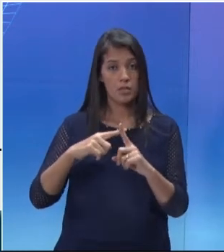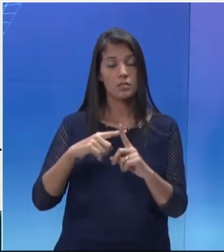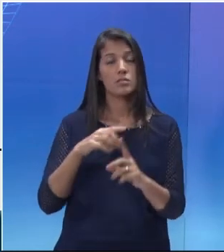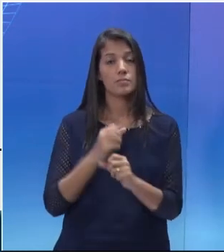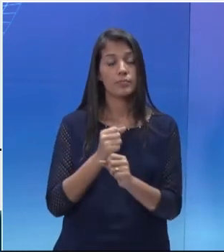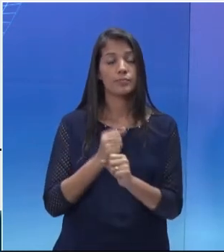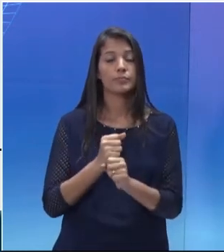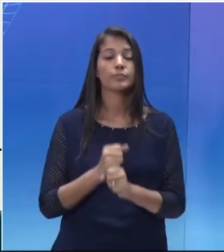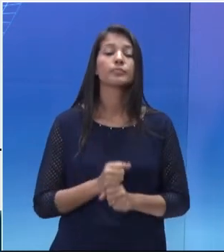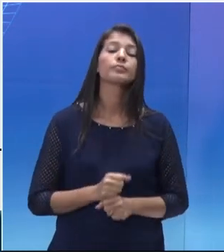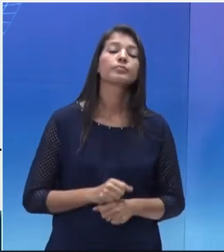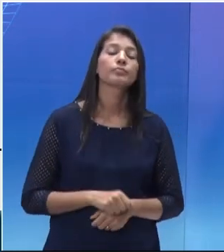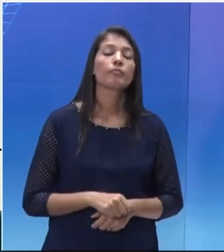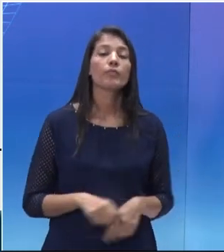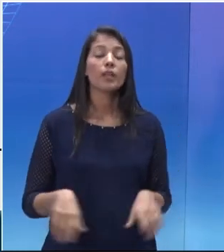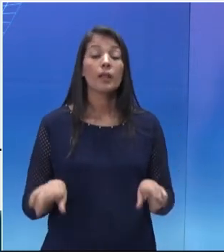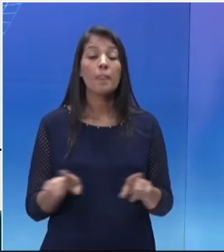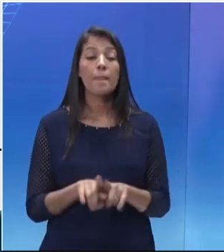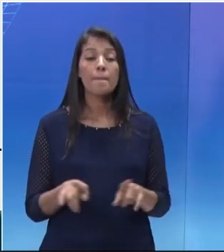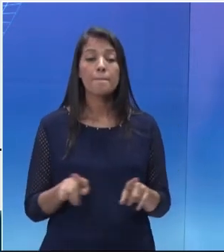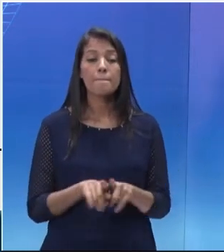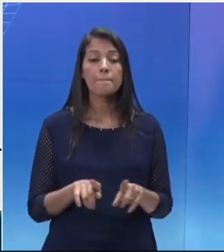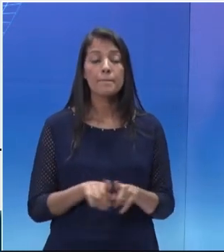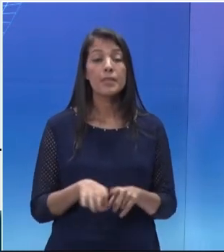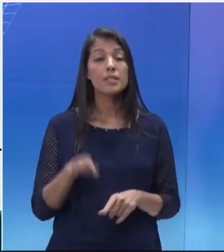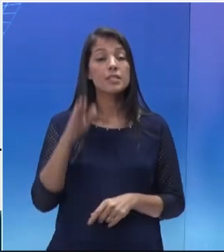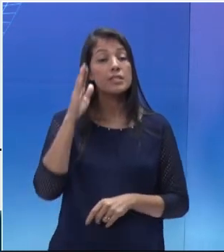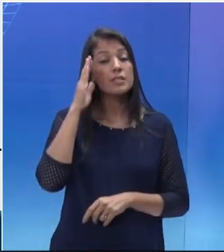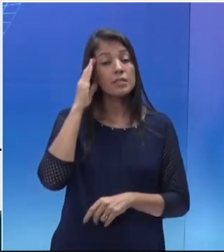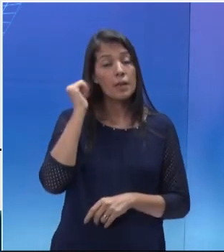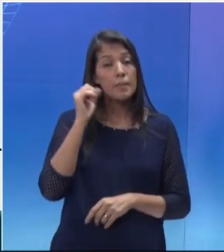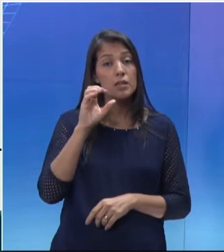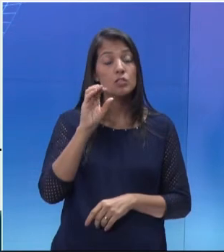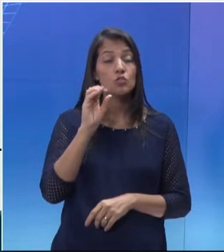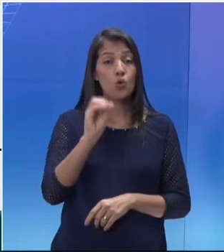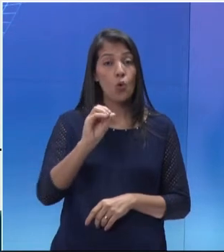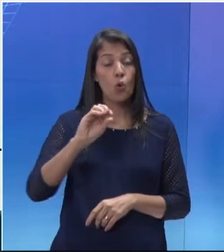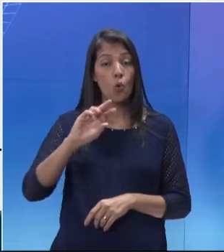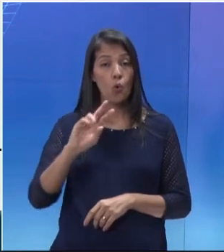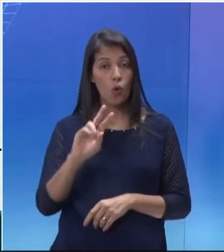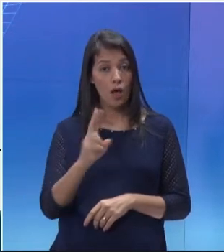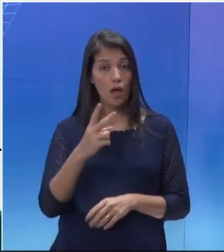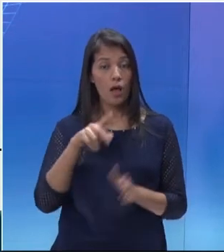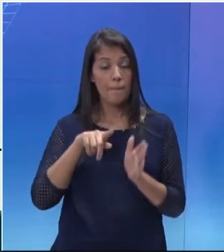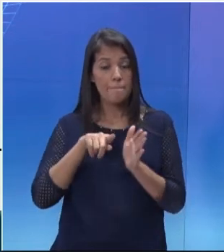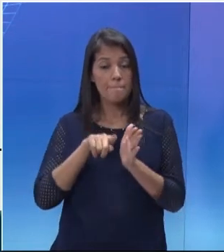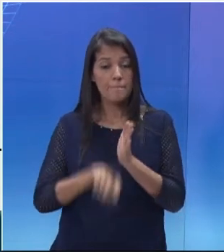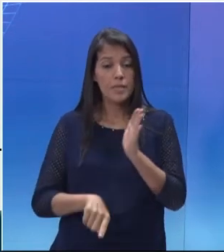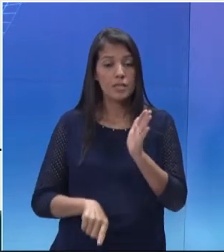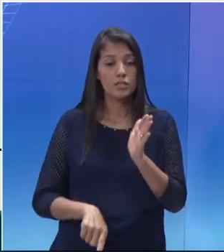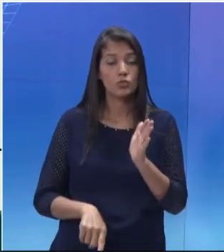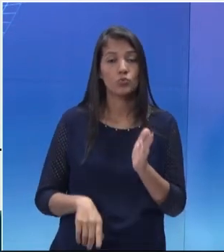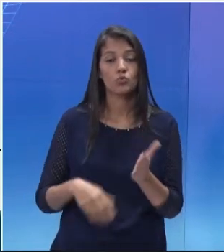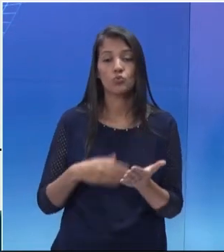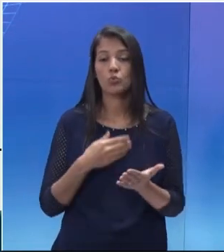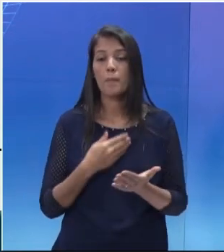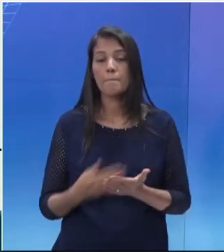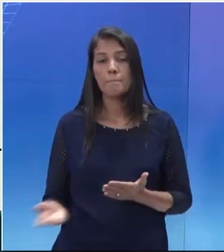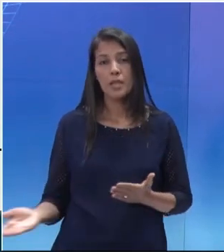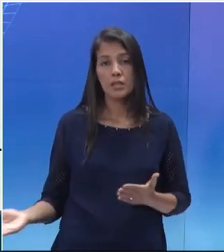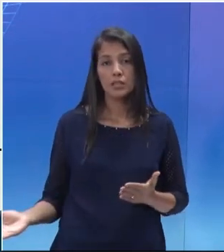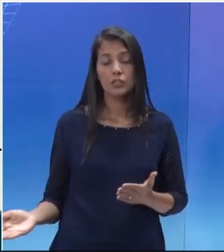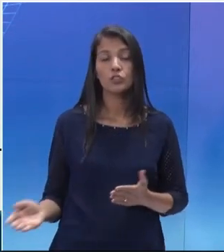ânions, nós temos que o fluoreto, o F- e os ânions oxidados perdem preferência para a hidroxila,